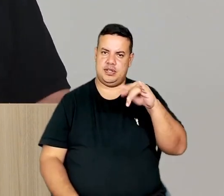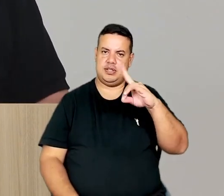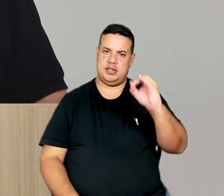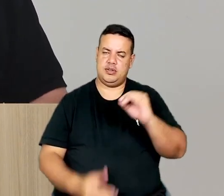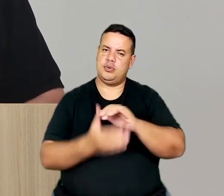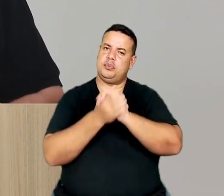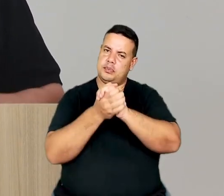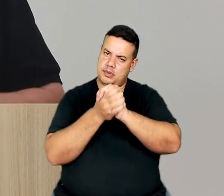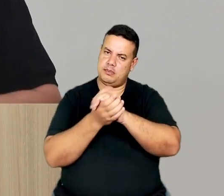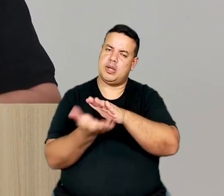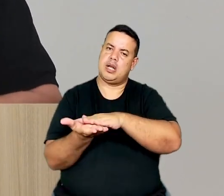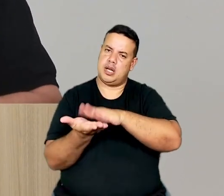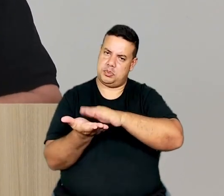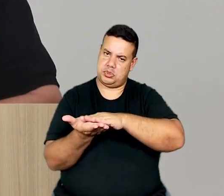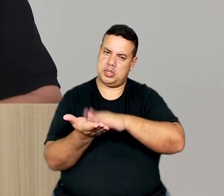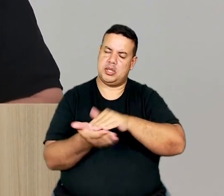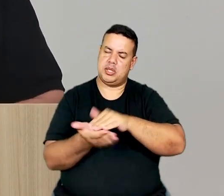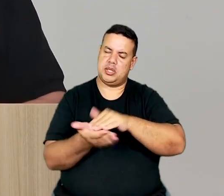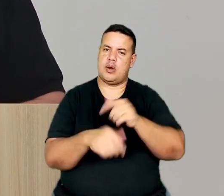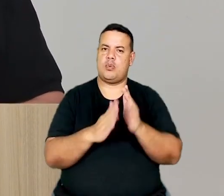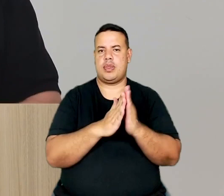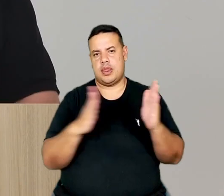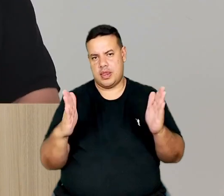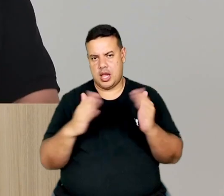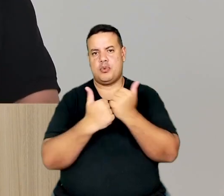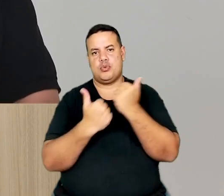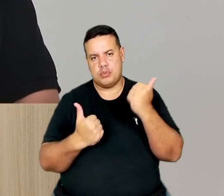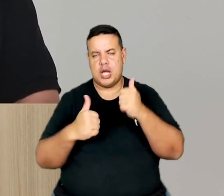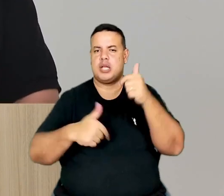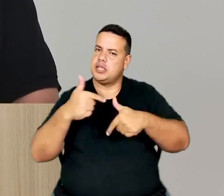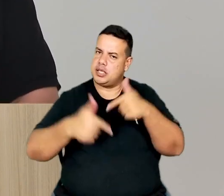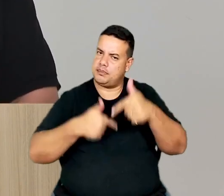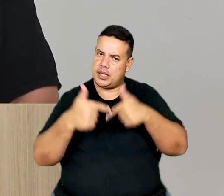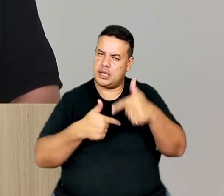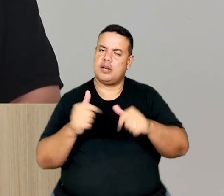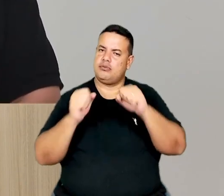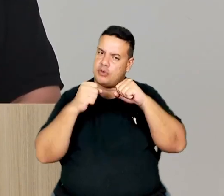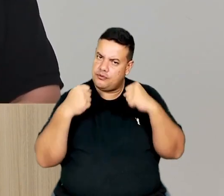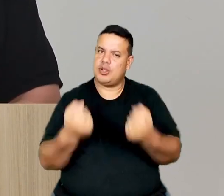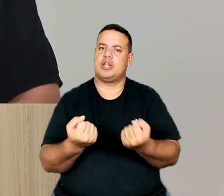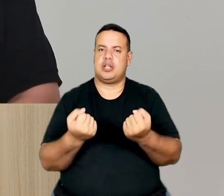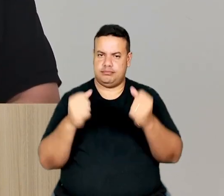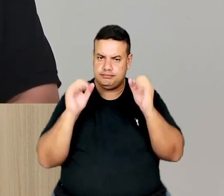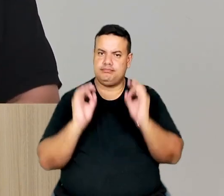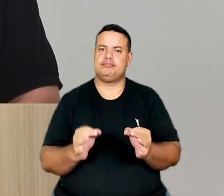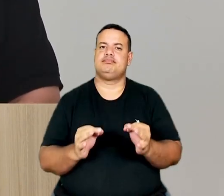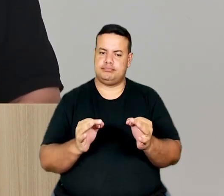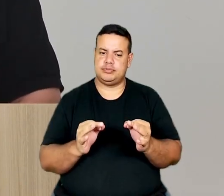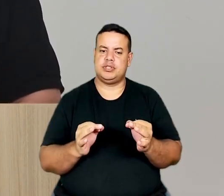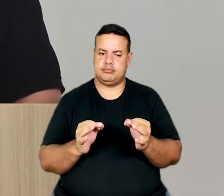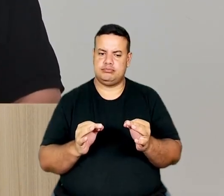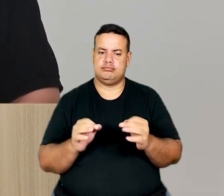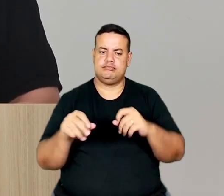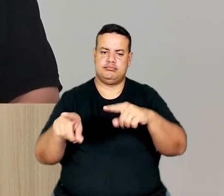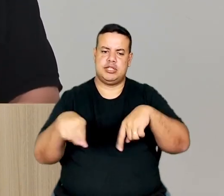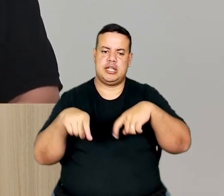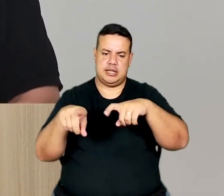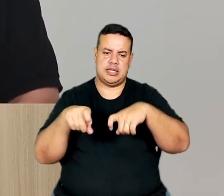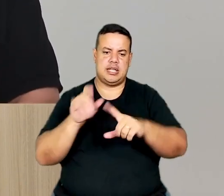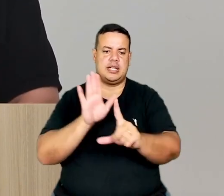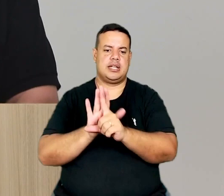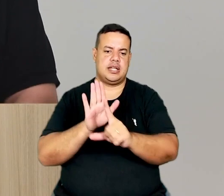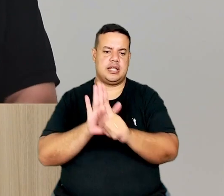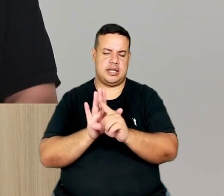teve aí como suplente, mas exercendo outras atividades, defendendo as bandeiras, né, daí do agro, muito bem,